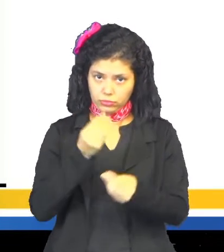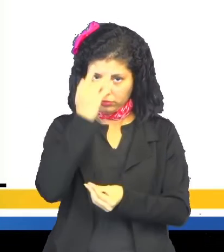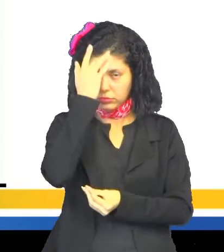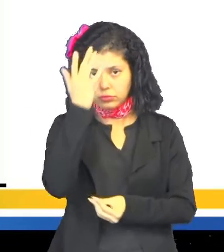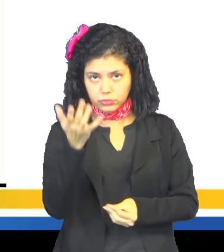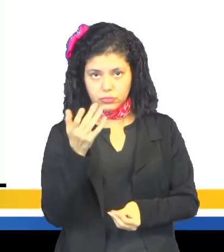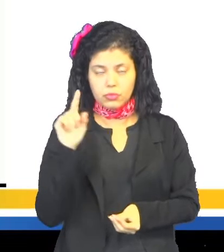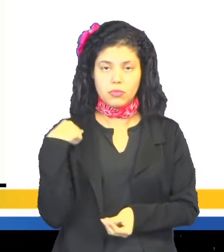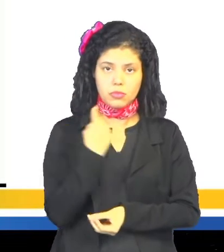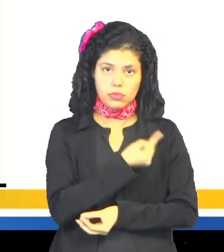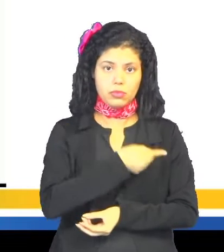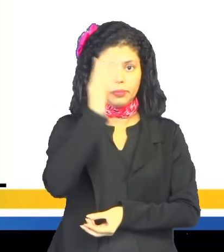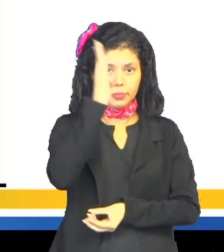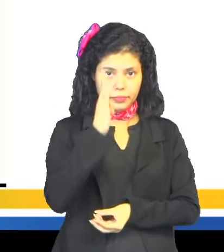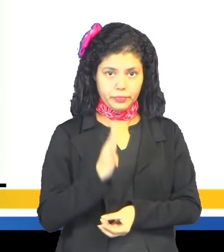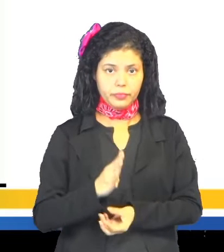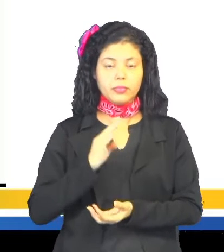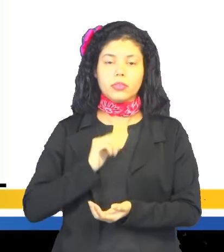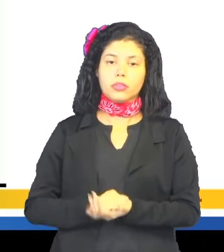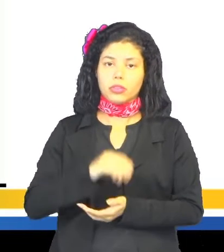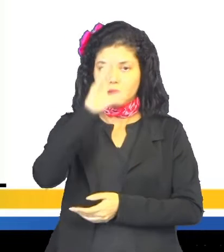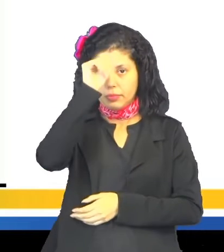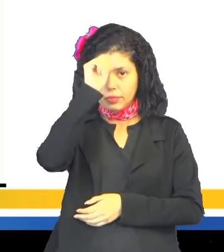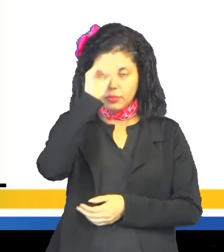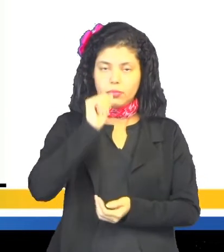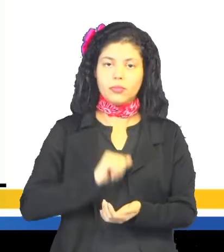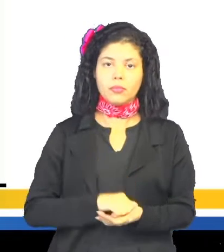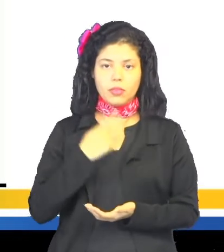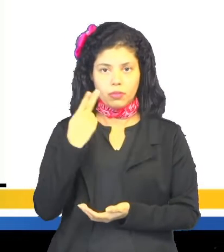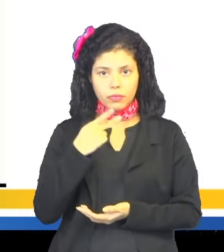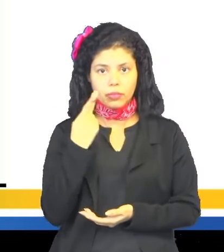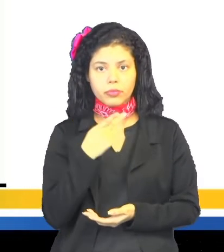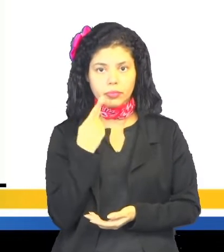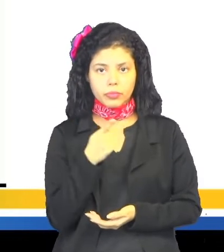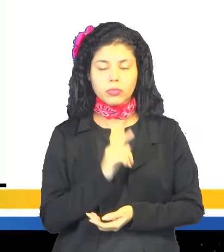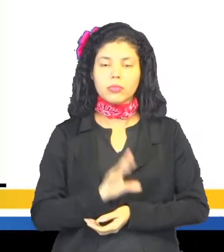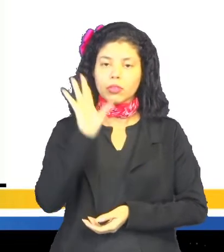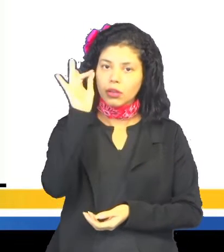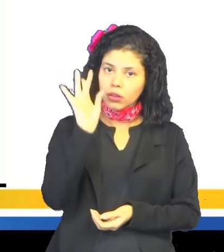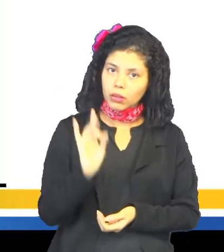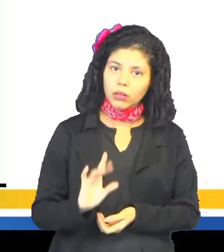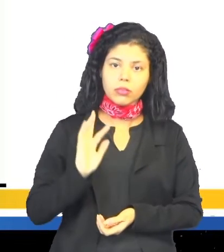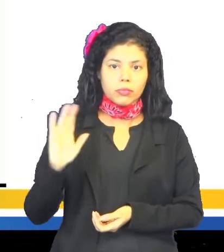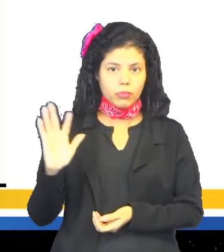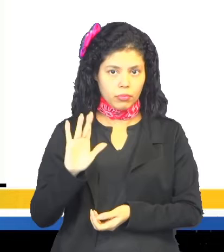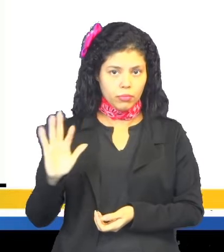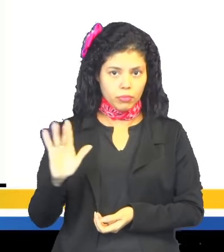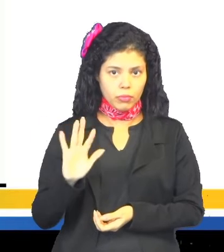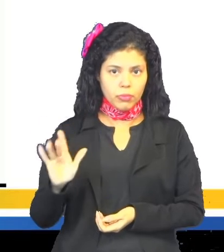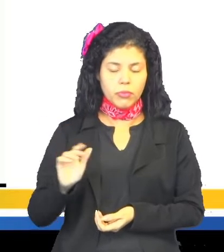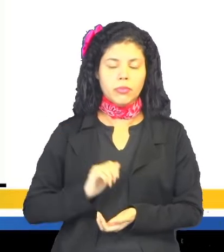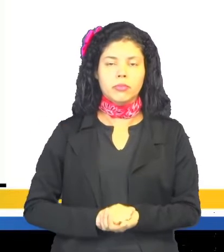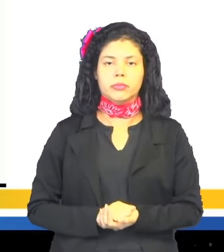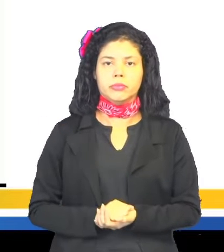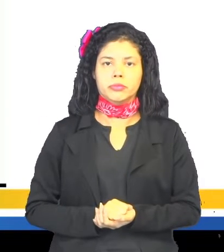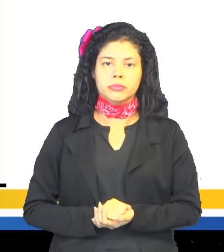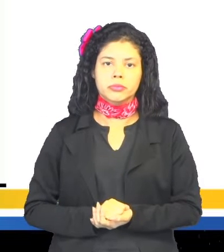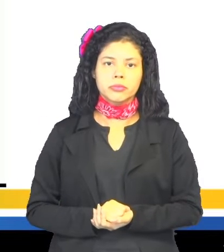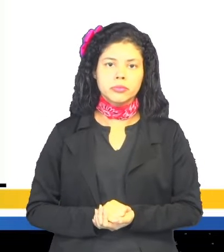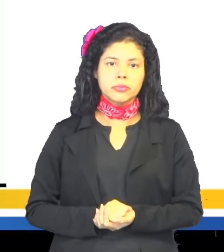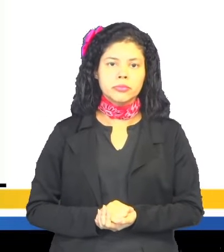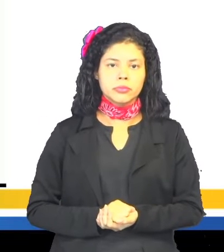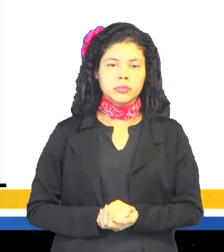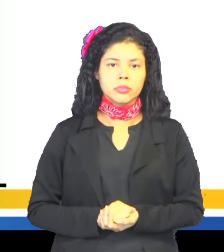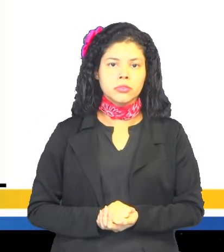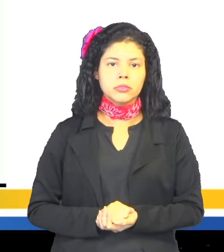maneira mais fácil de nós brasileiros aprendermos a sonoridade das letras da língua espanhola tá